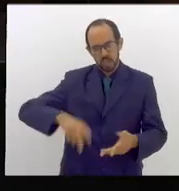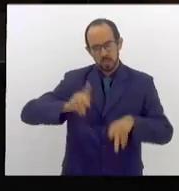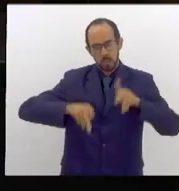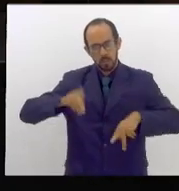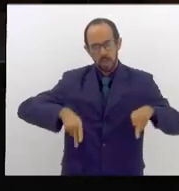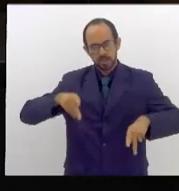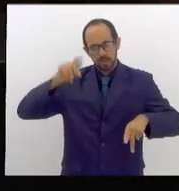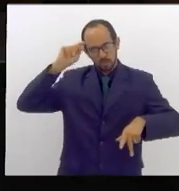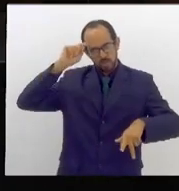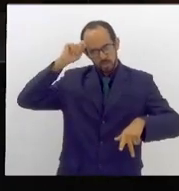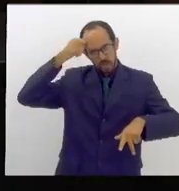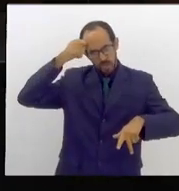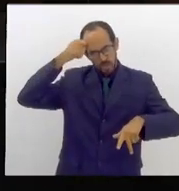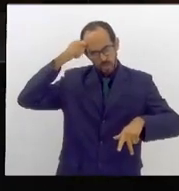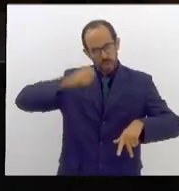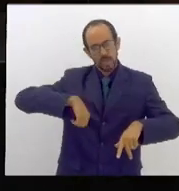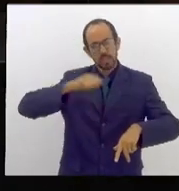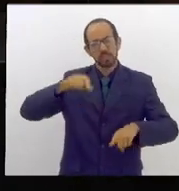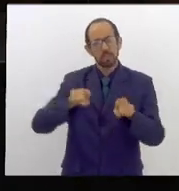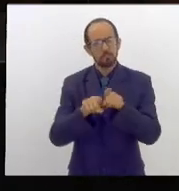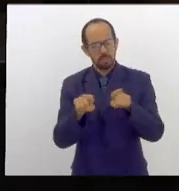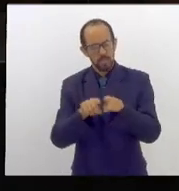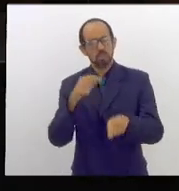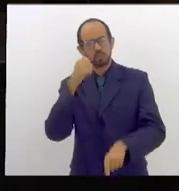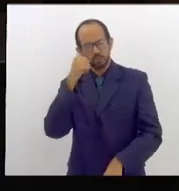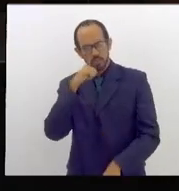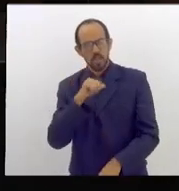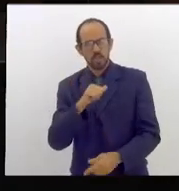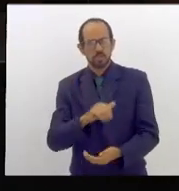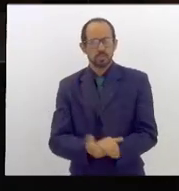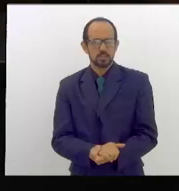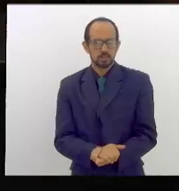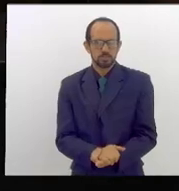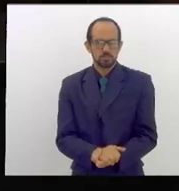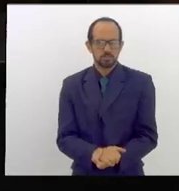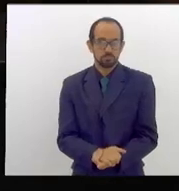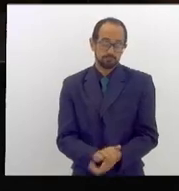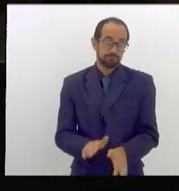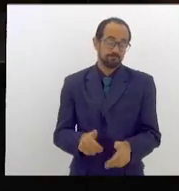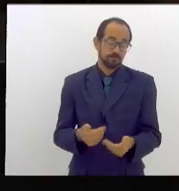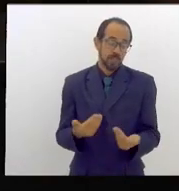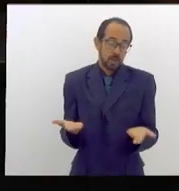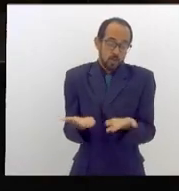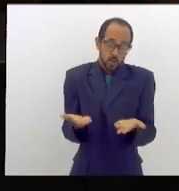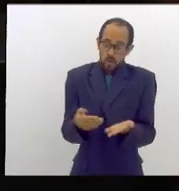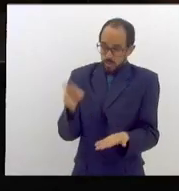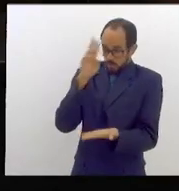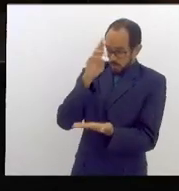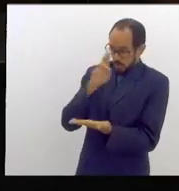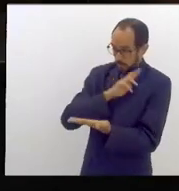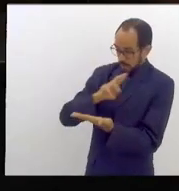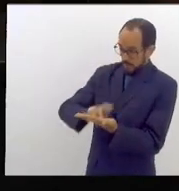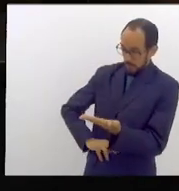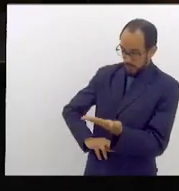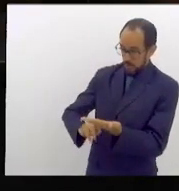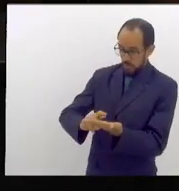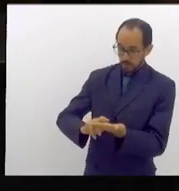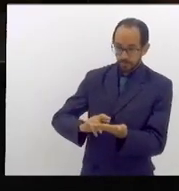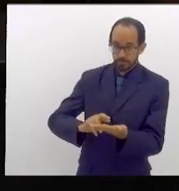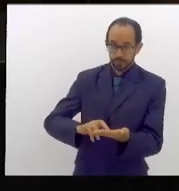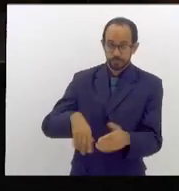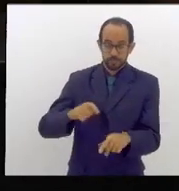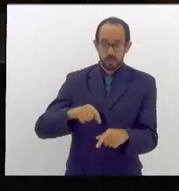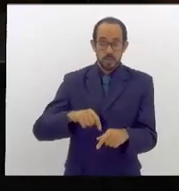população de mulheres E aí senhor presidente para já caminhar para o fim o Rio de Janeiro hoje